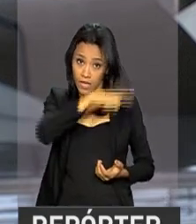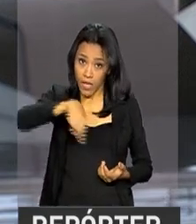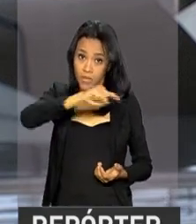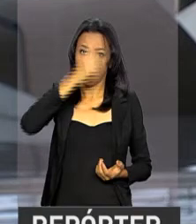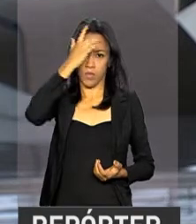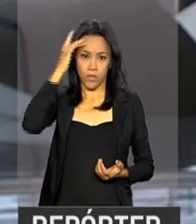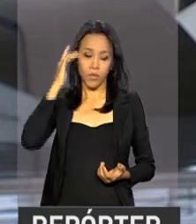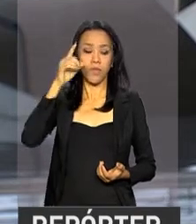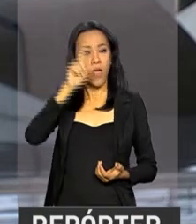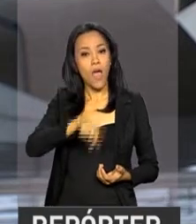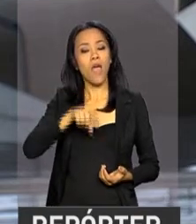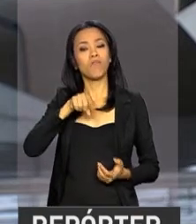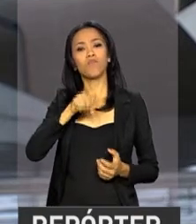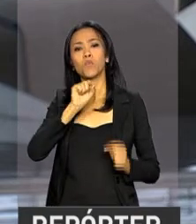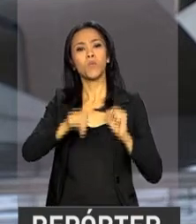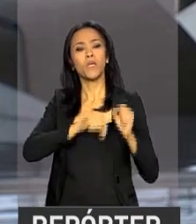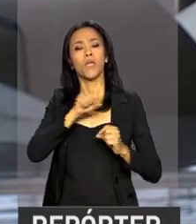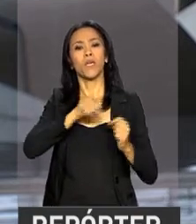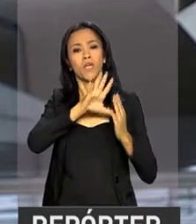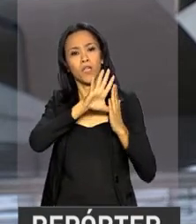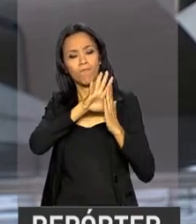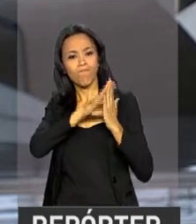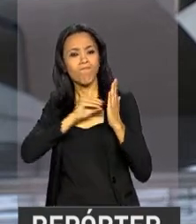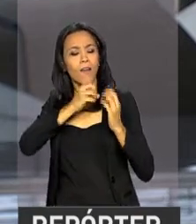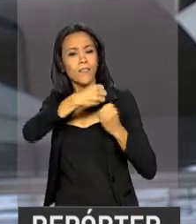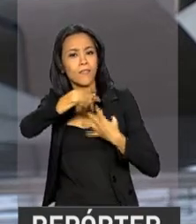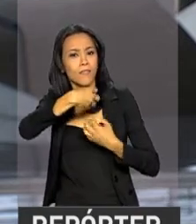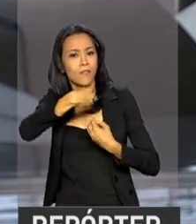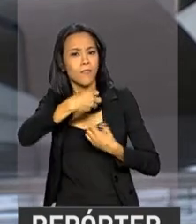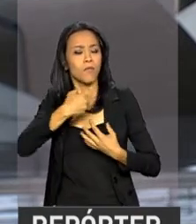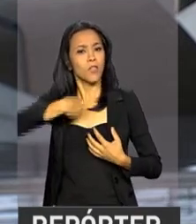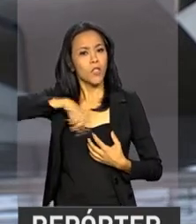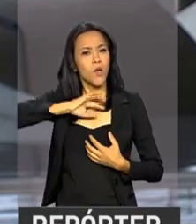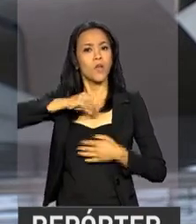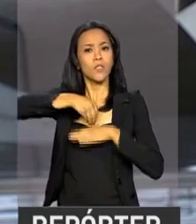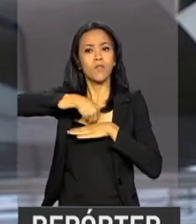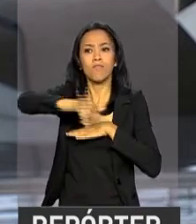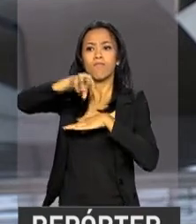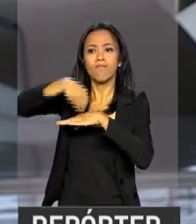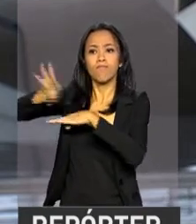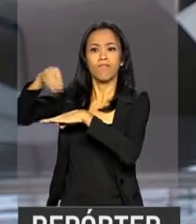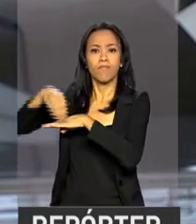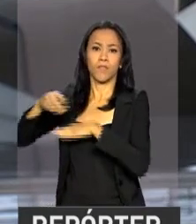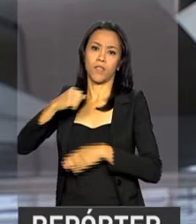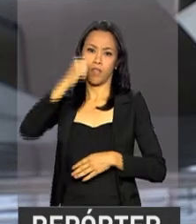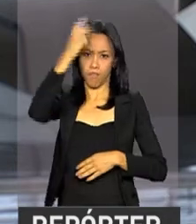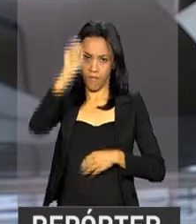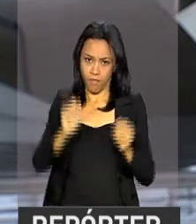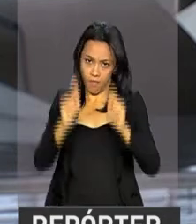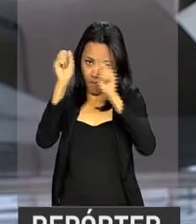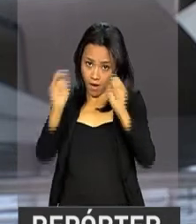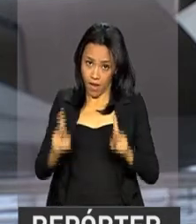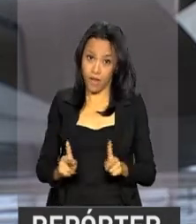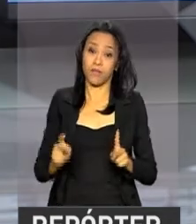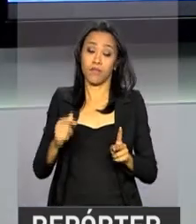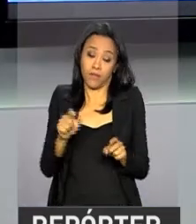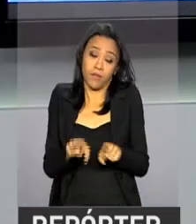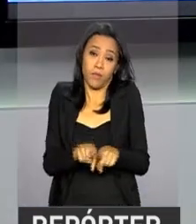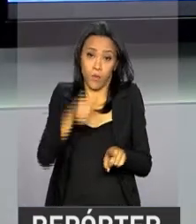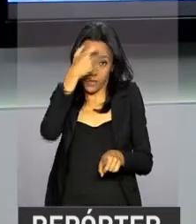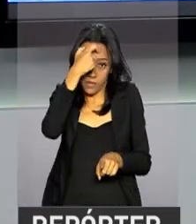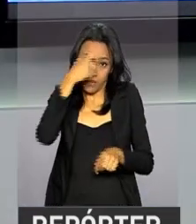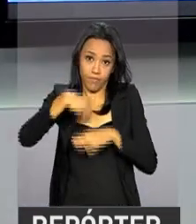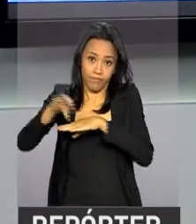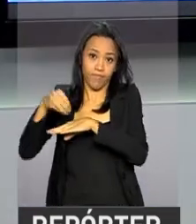ensinamento que sejamos todos mensageiros e construtores da paz e do entendimento foto com você no estúdio